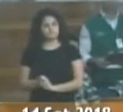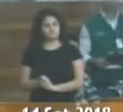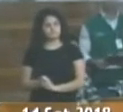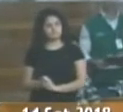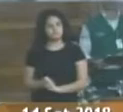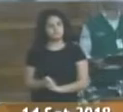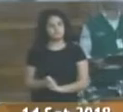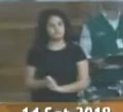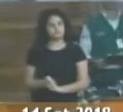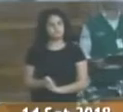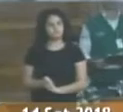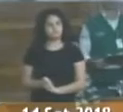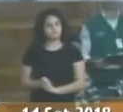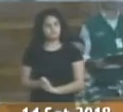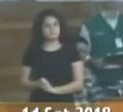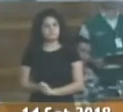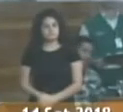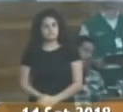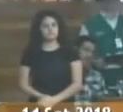no gabinete.